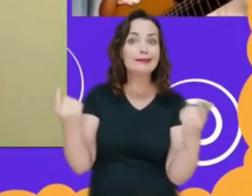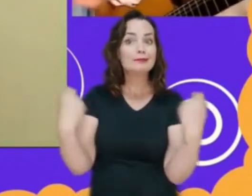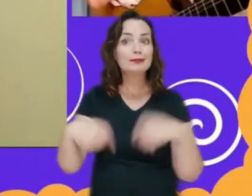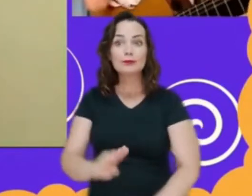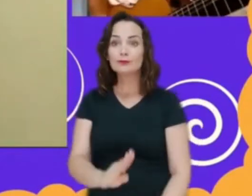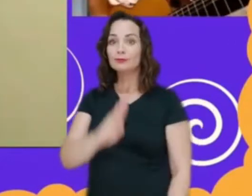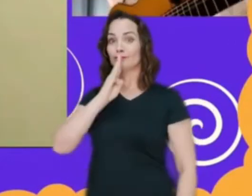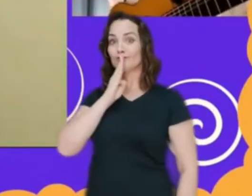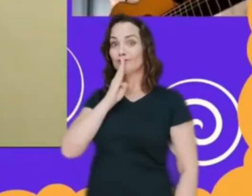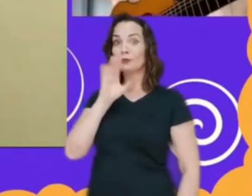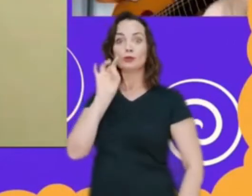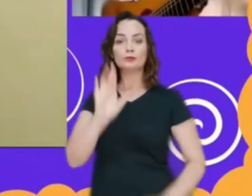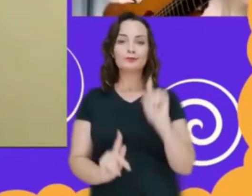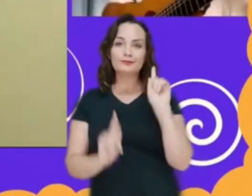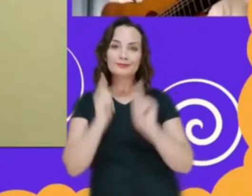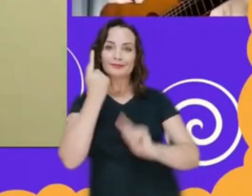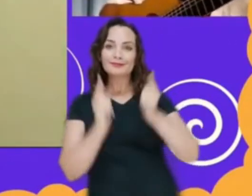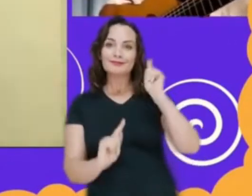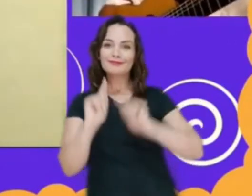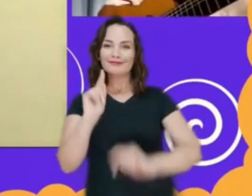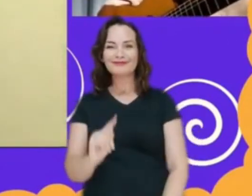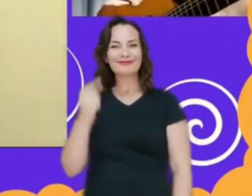Agora não pode Vamos lá, produção